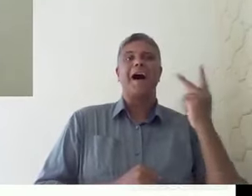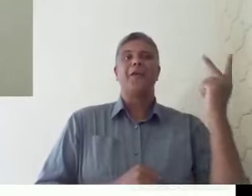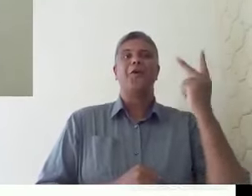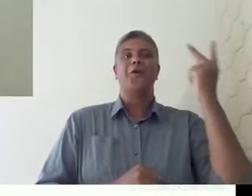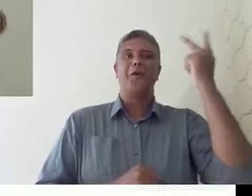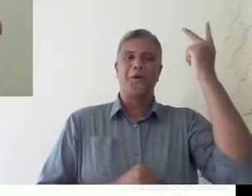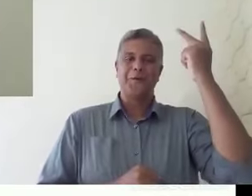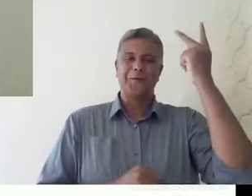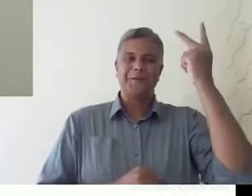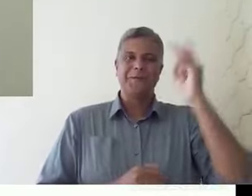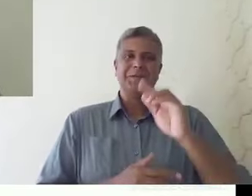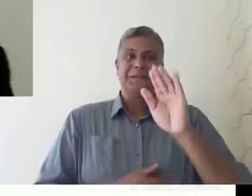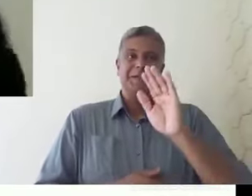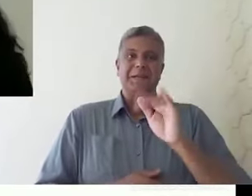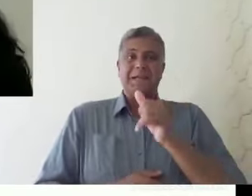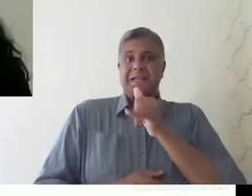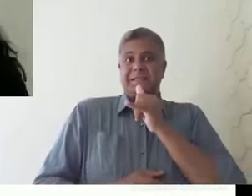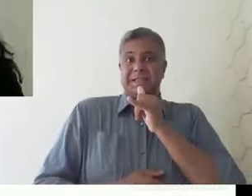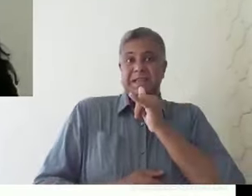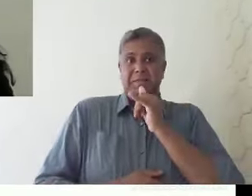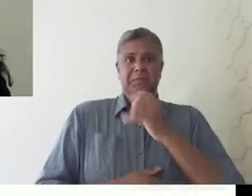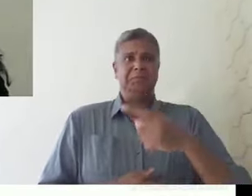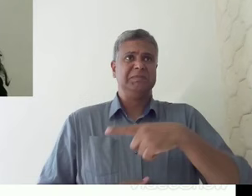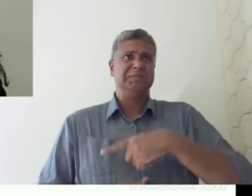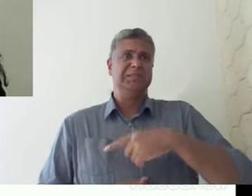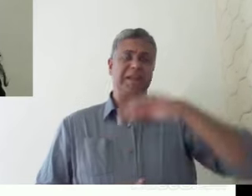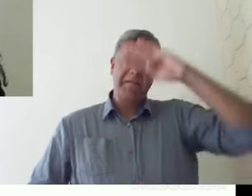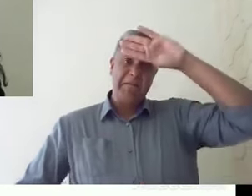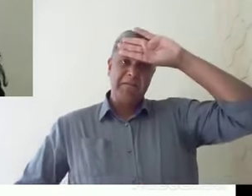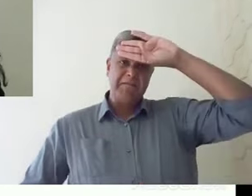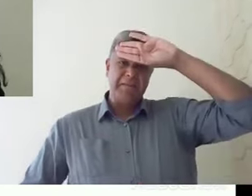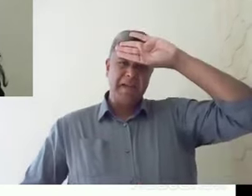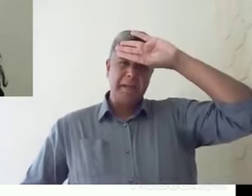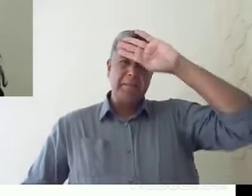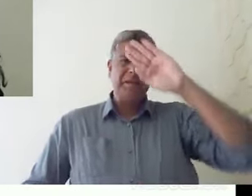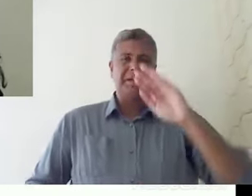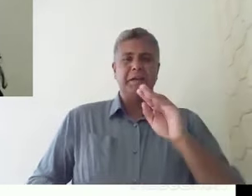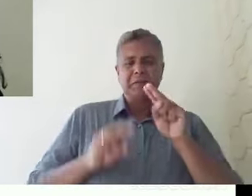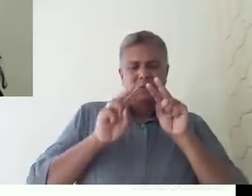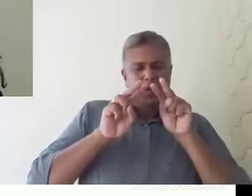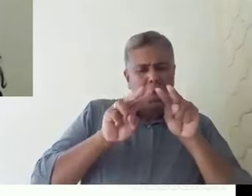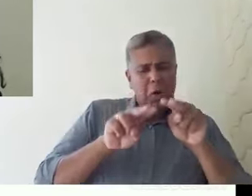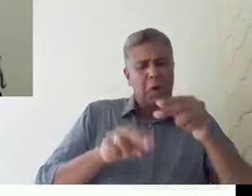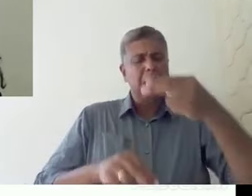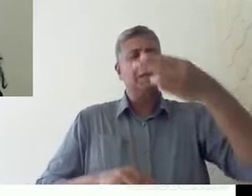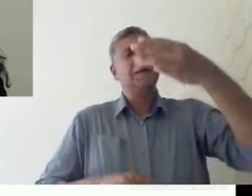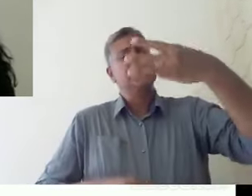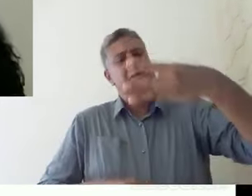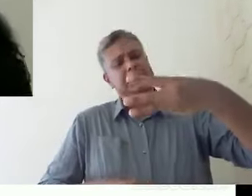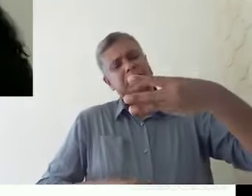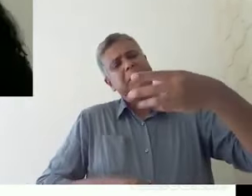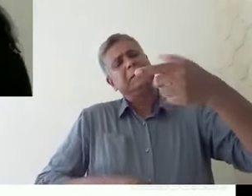de um valor, né, se a pessoa não estiver em estado febril,